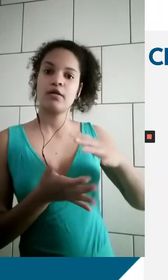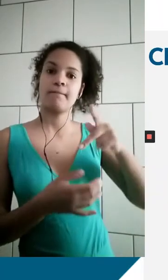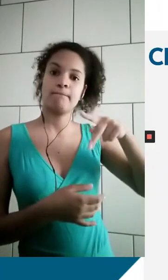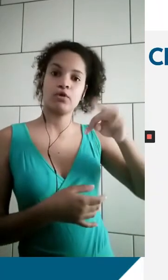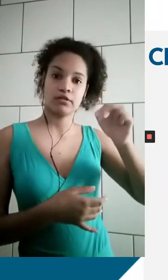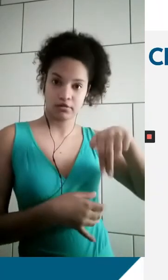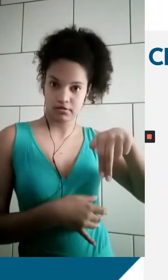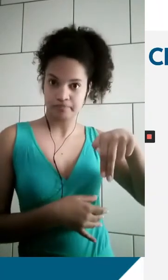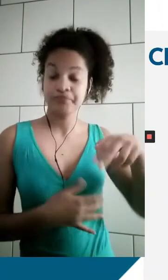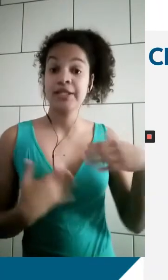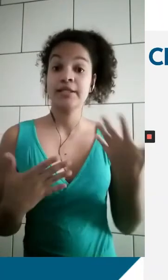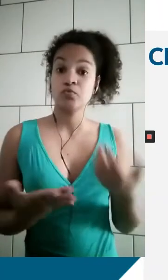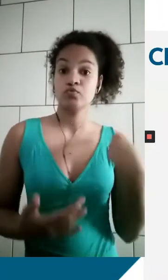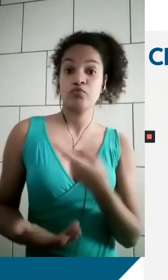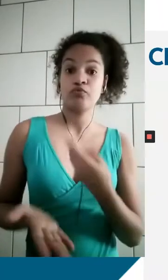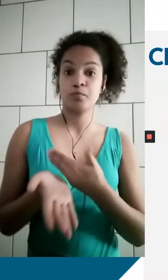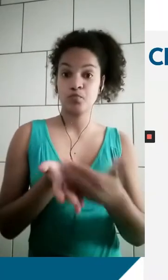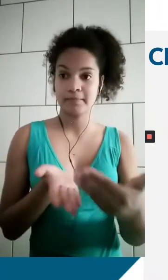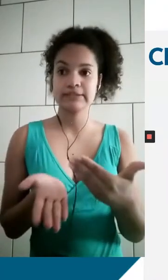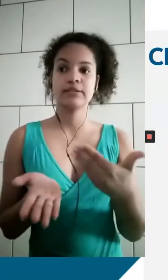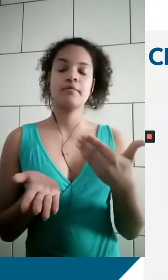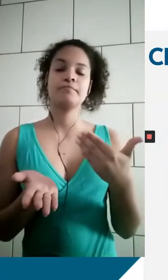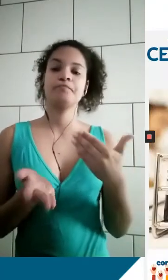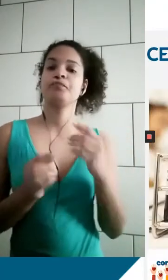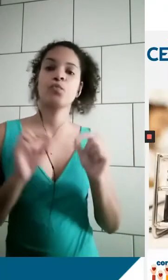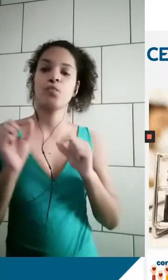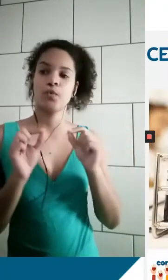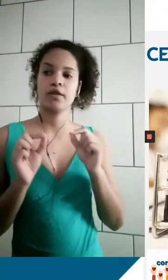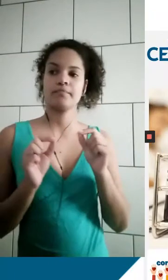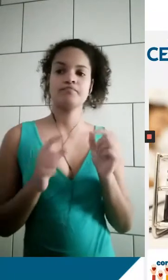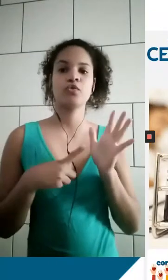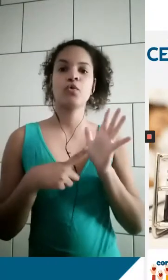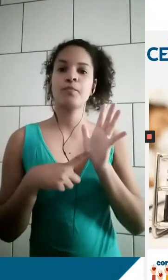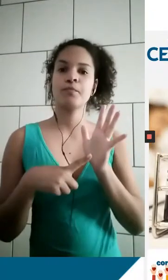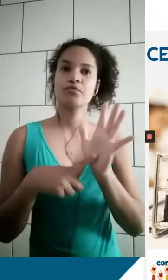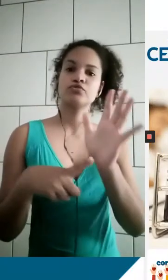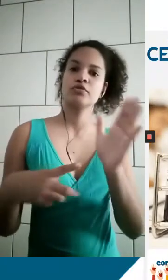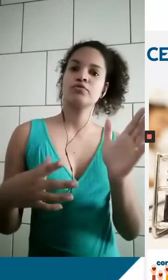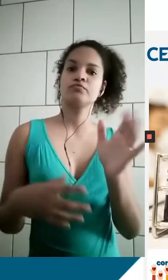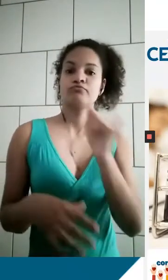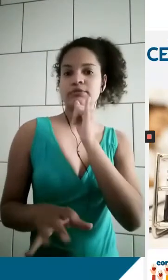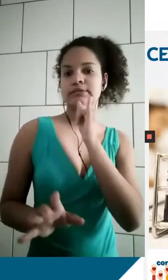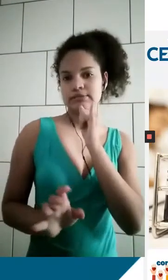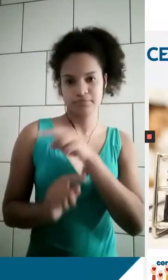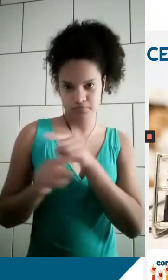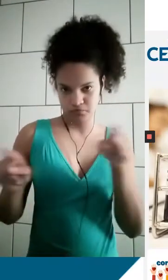proteínas. Então, vamos começar com uma seguinte colocação para vocês.